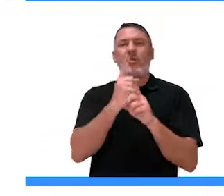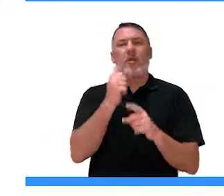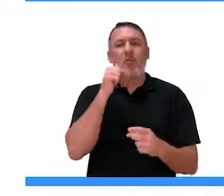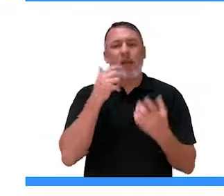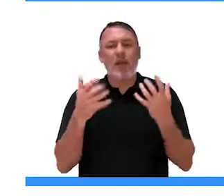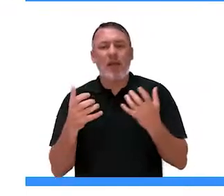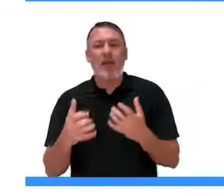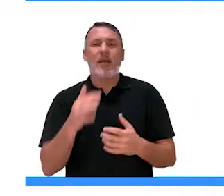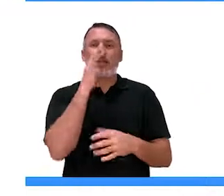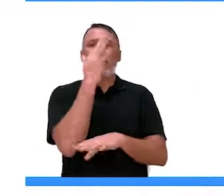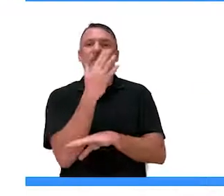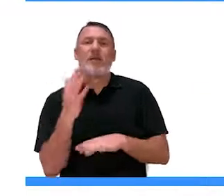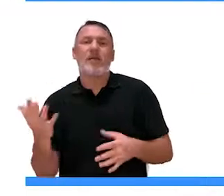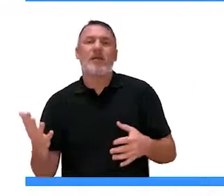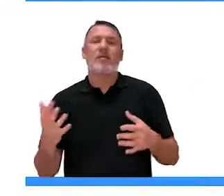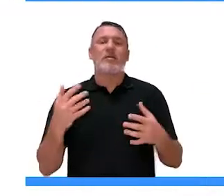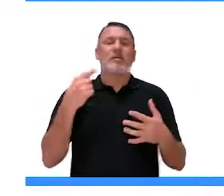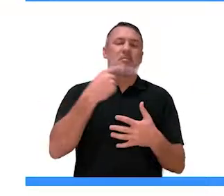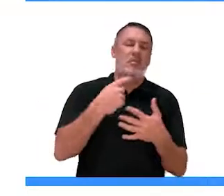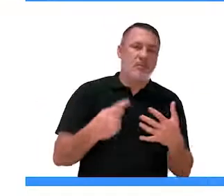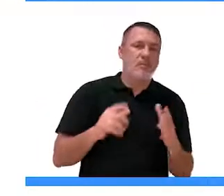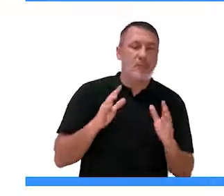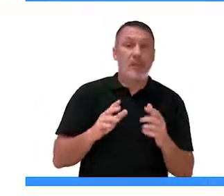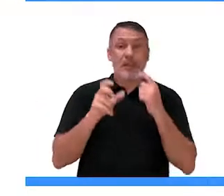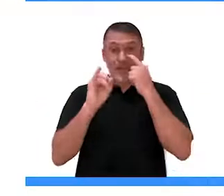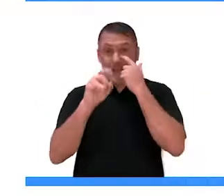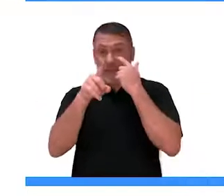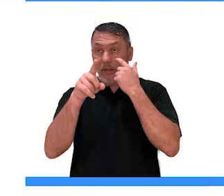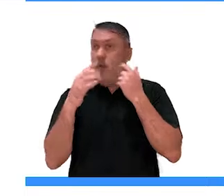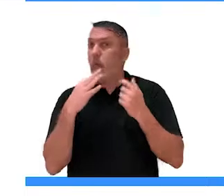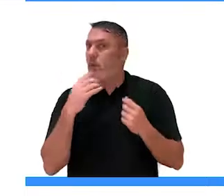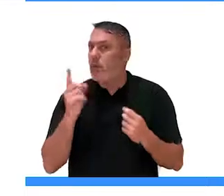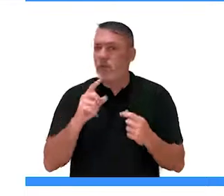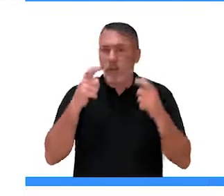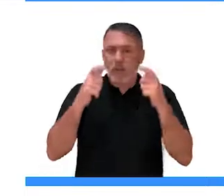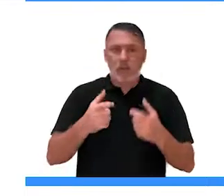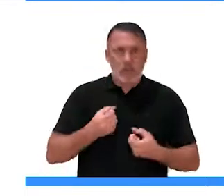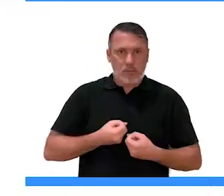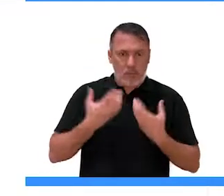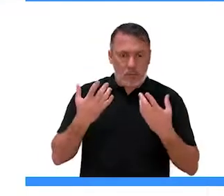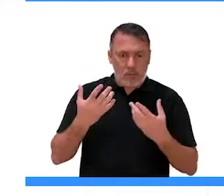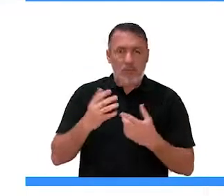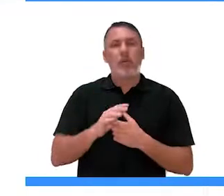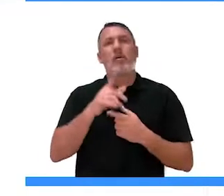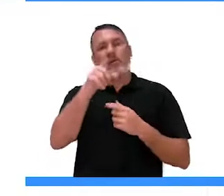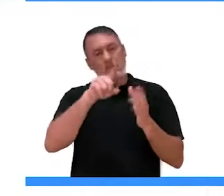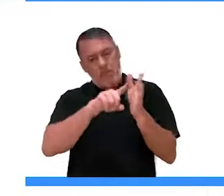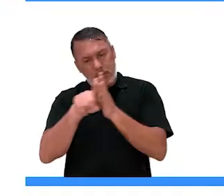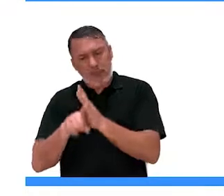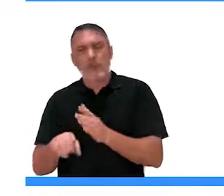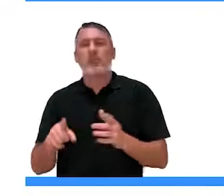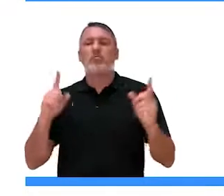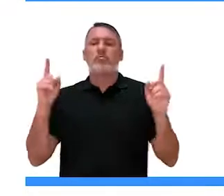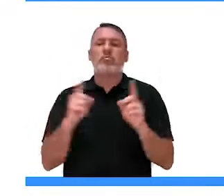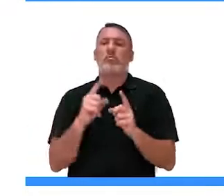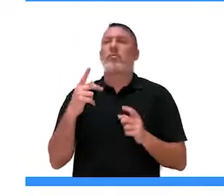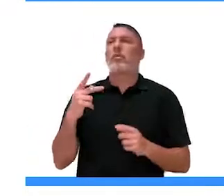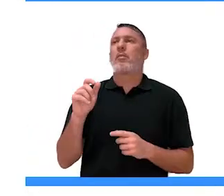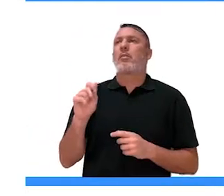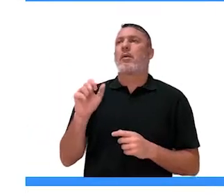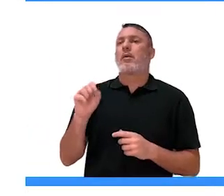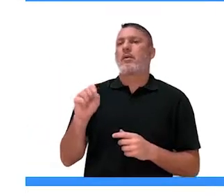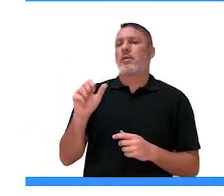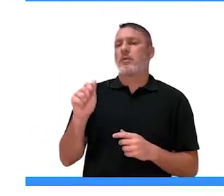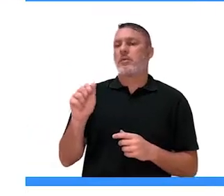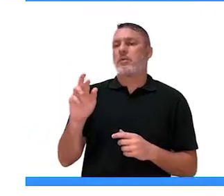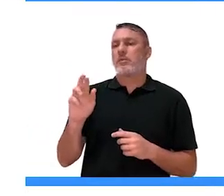as mulheres que ele quer, a natureza que ele quer. Então, mesmo que você não conheça esse poema, você pode até dar uma pesquisada nele, dá